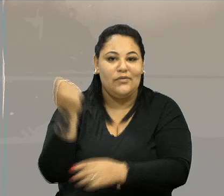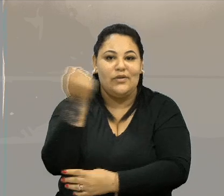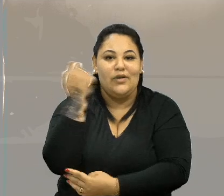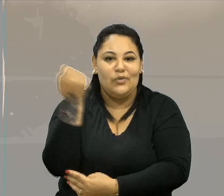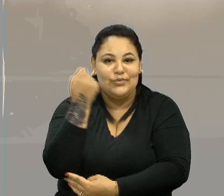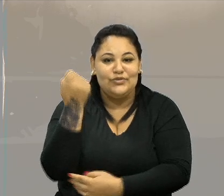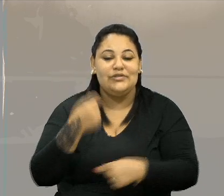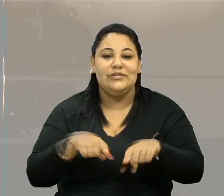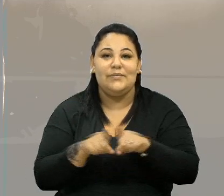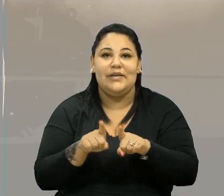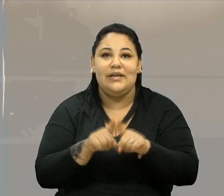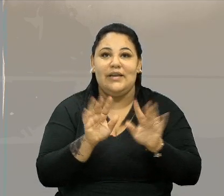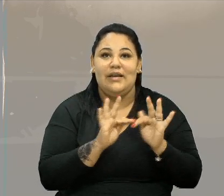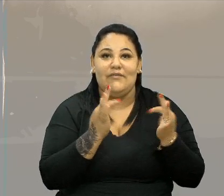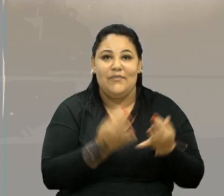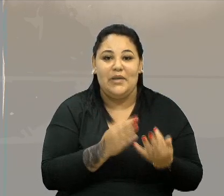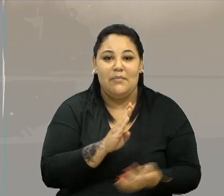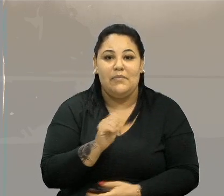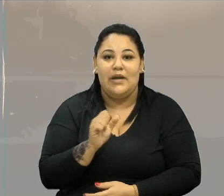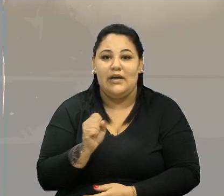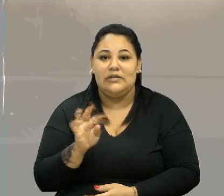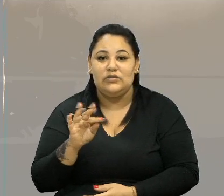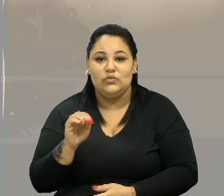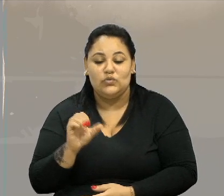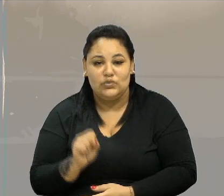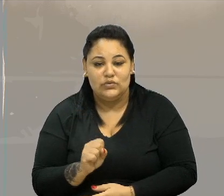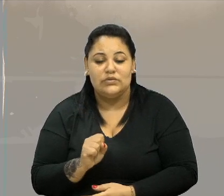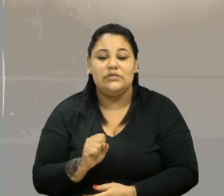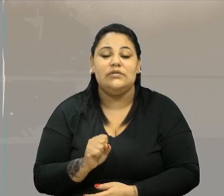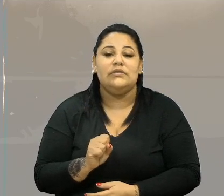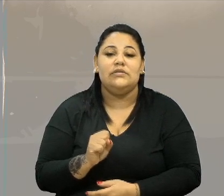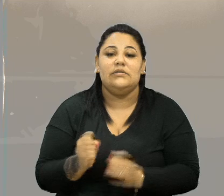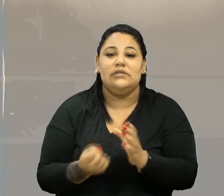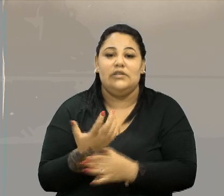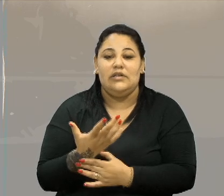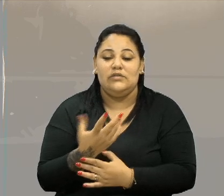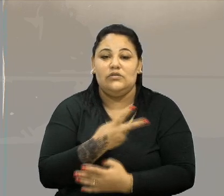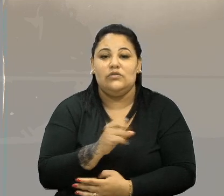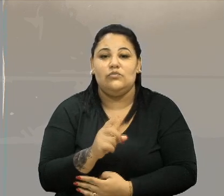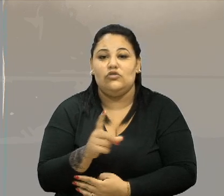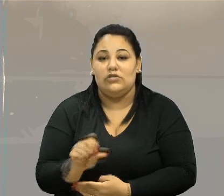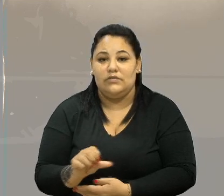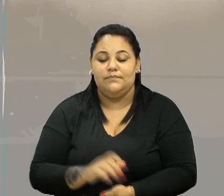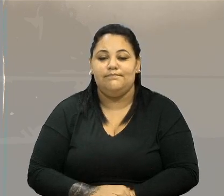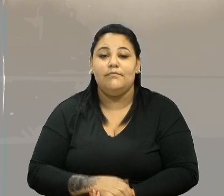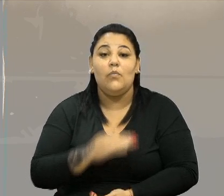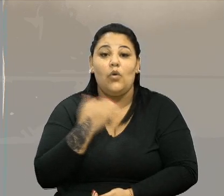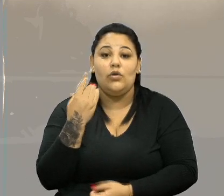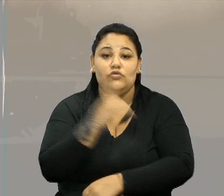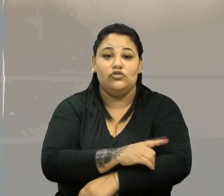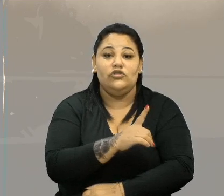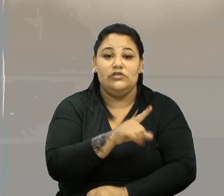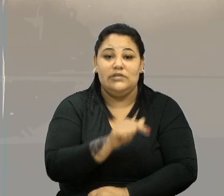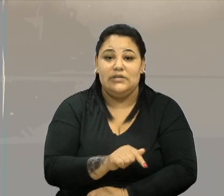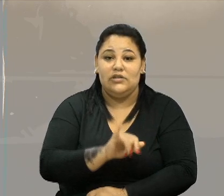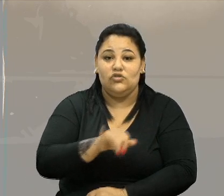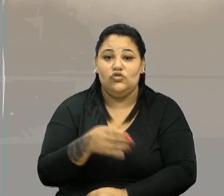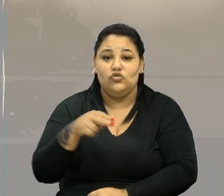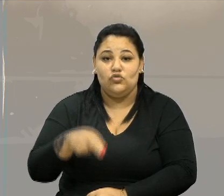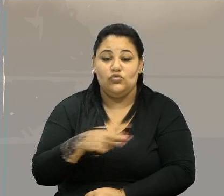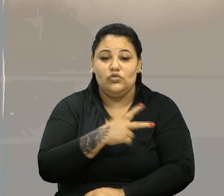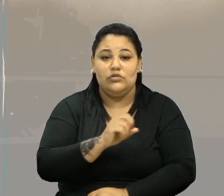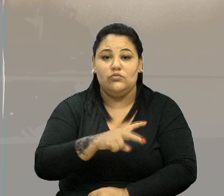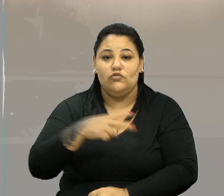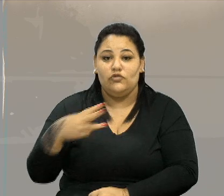Savariz no Brasil, Bastos e Produções, publicado em 2019. Ele faleceu no dia 17 de junho de